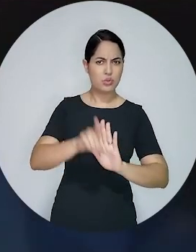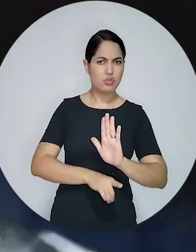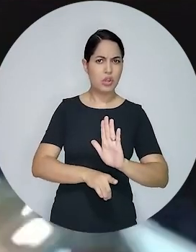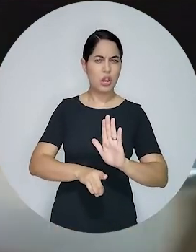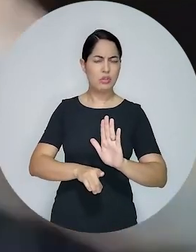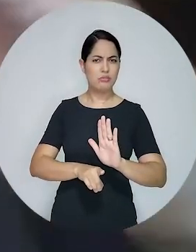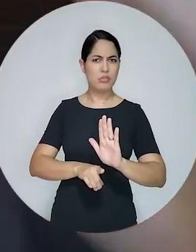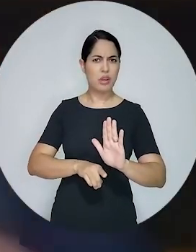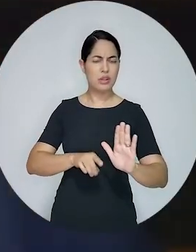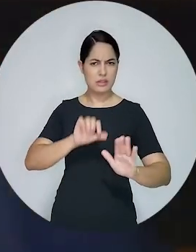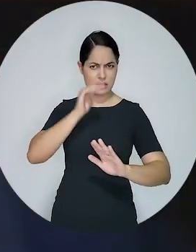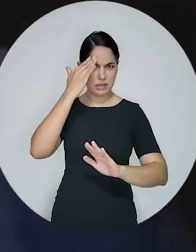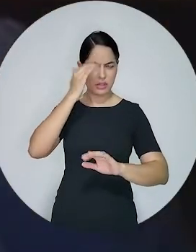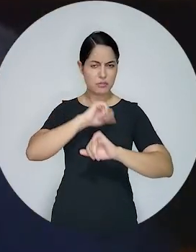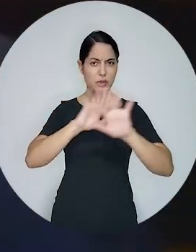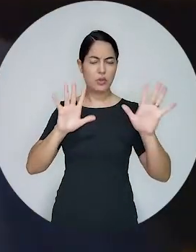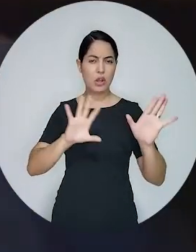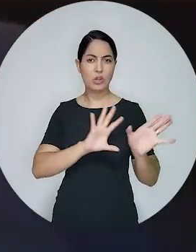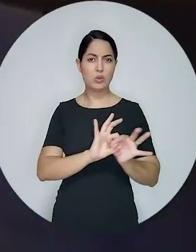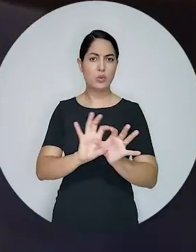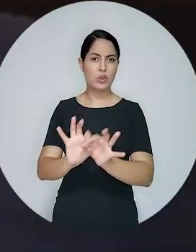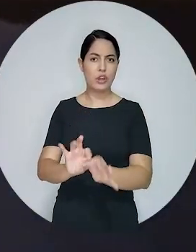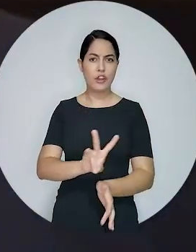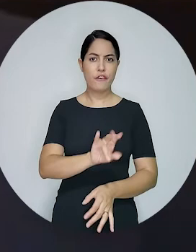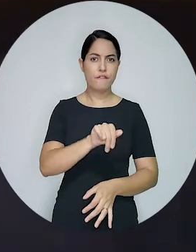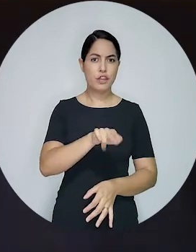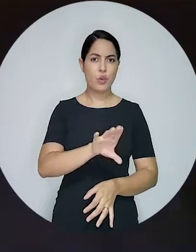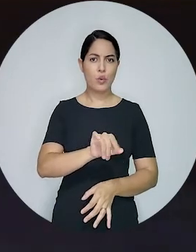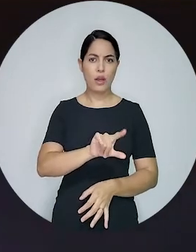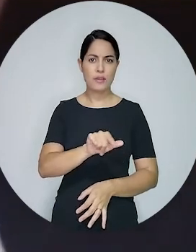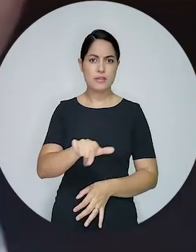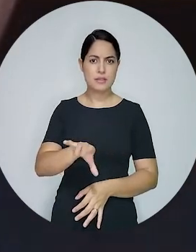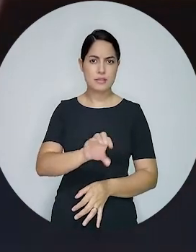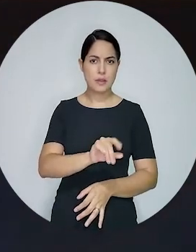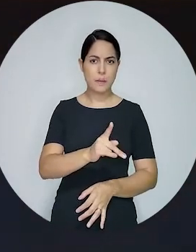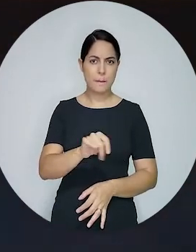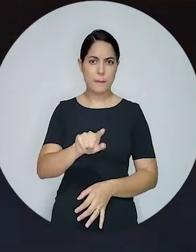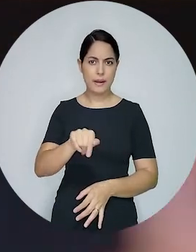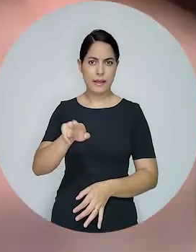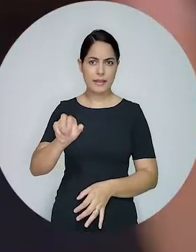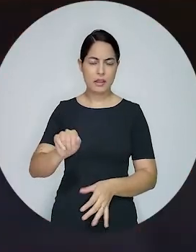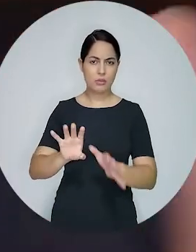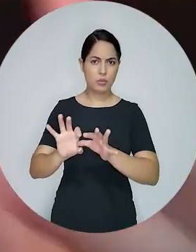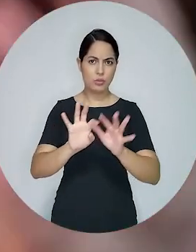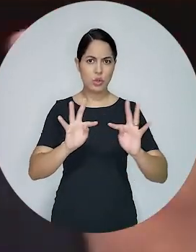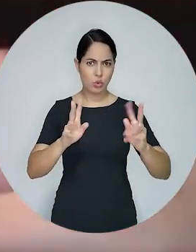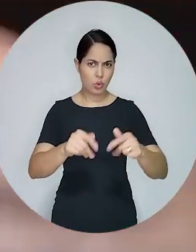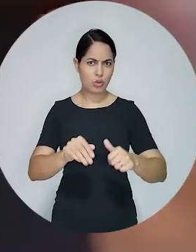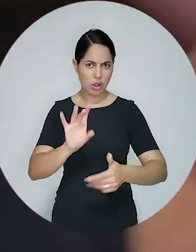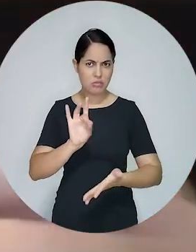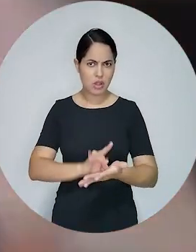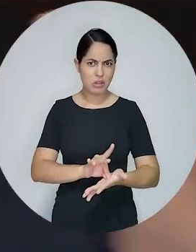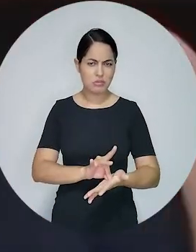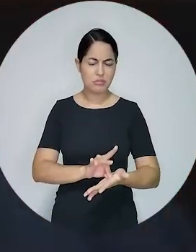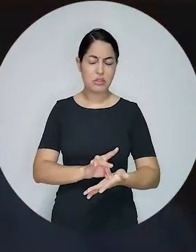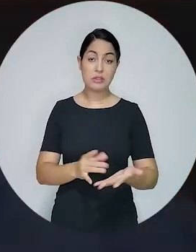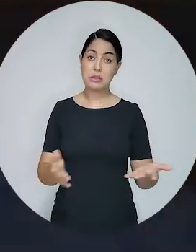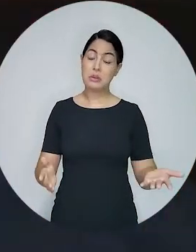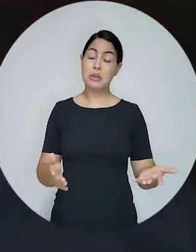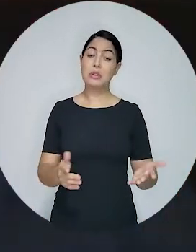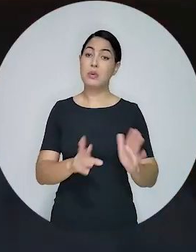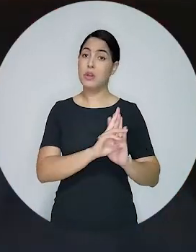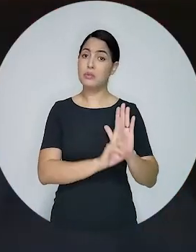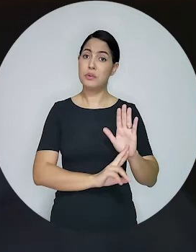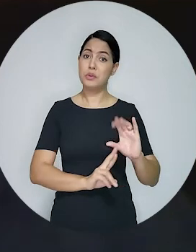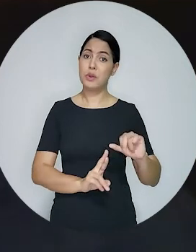ideia é que haja uma vinculação plena à jurisprudência consolidada do STJ e do STF, que isso não derive a mais apenas do